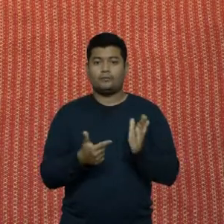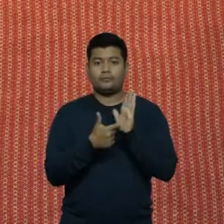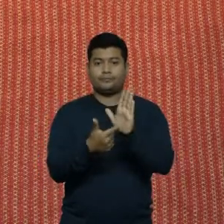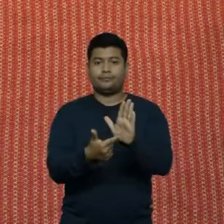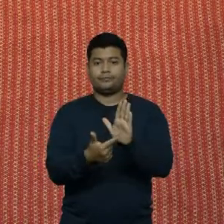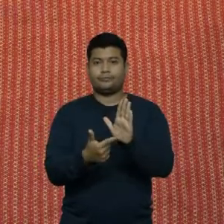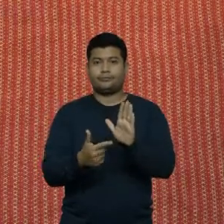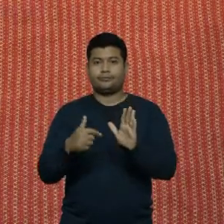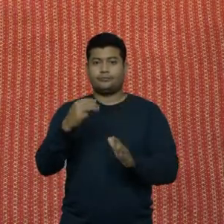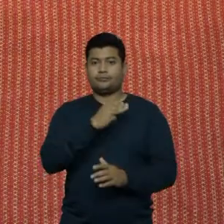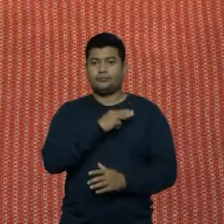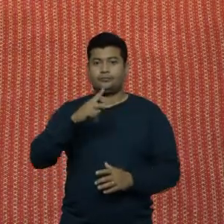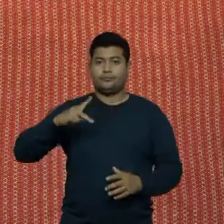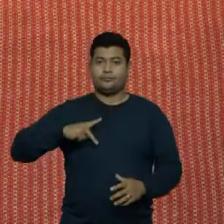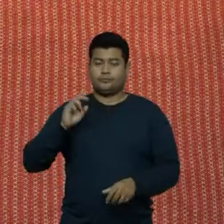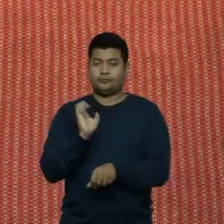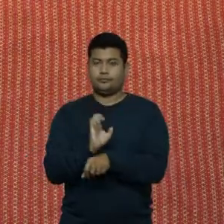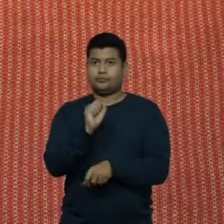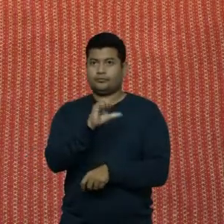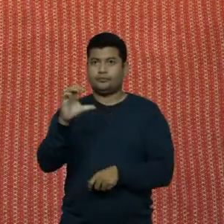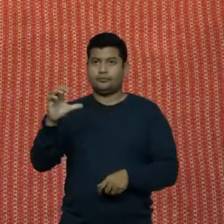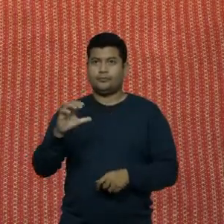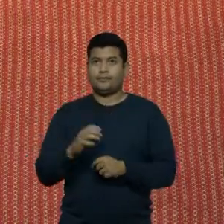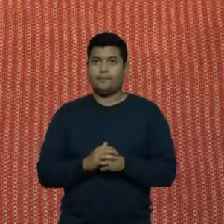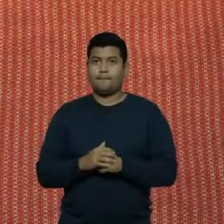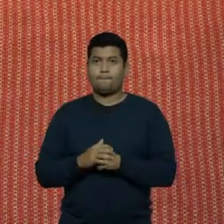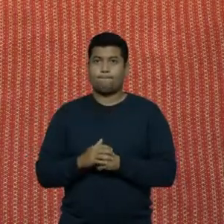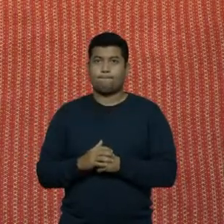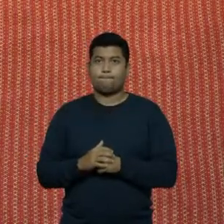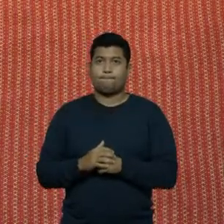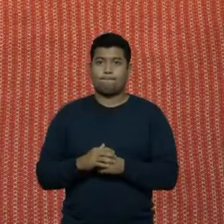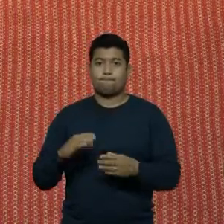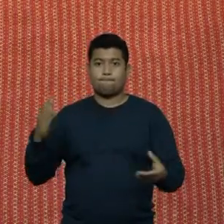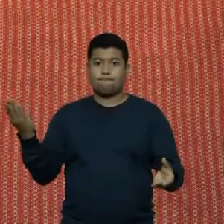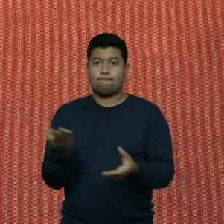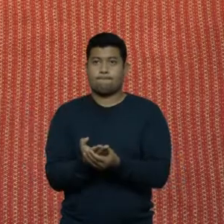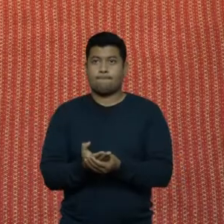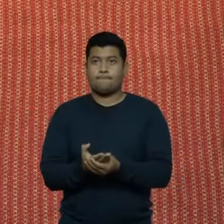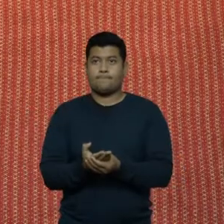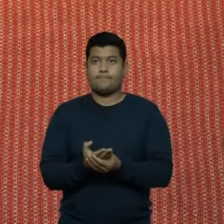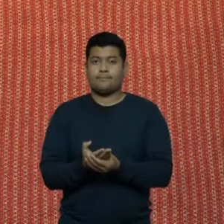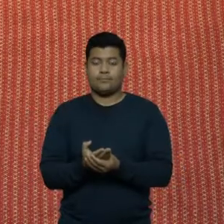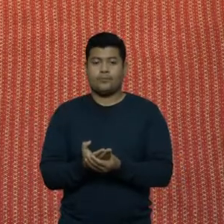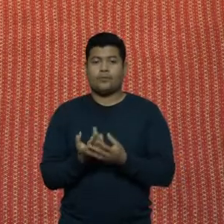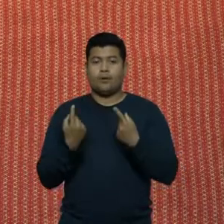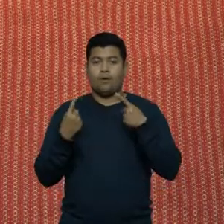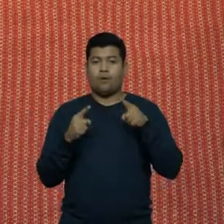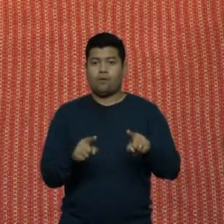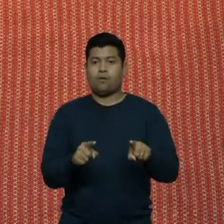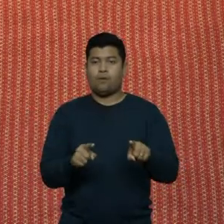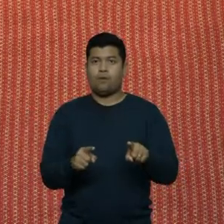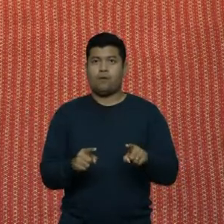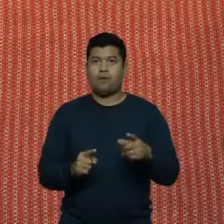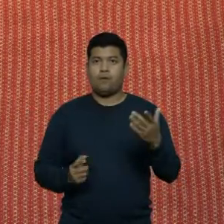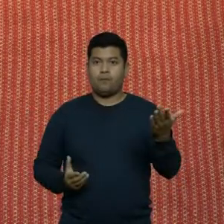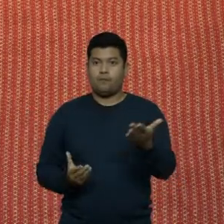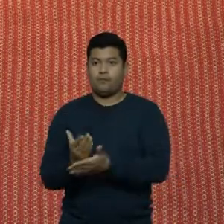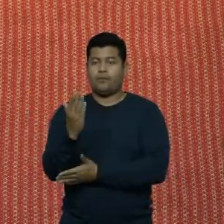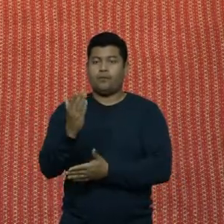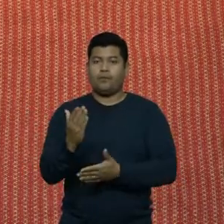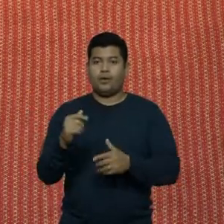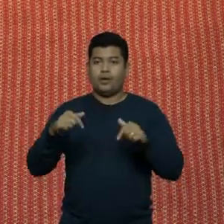Ministério Público de Santa Catarina ajuíza ação contra Trem da Alegria aprovado aqui pela